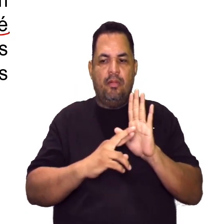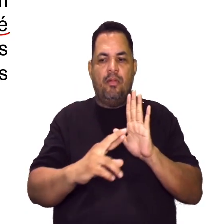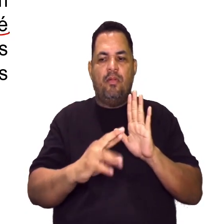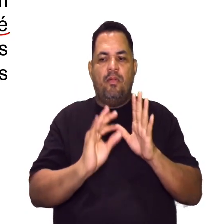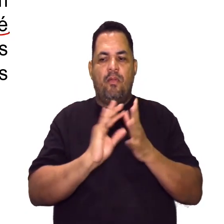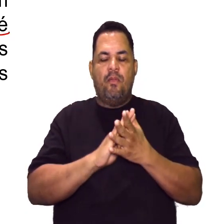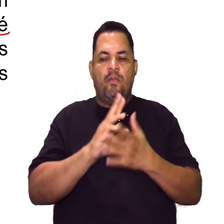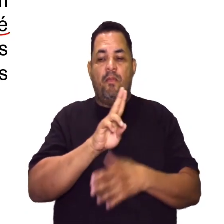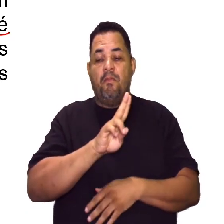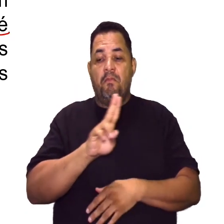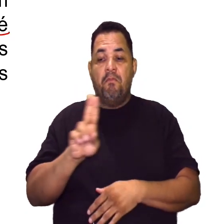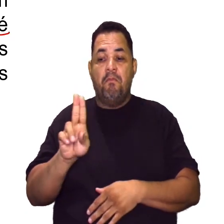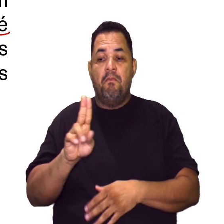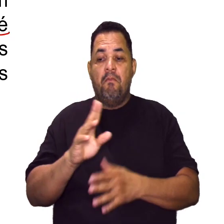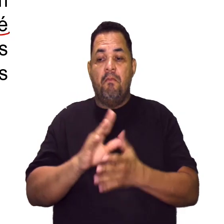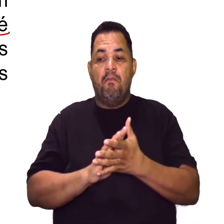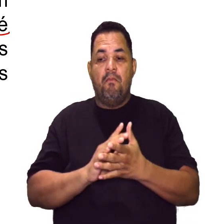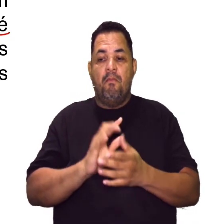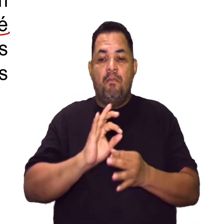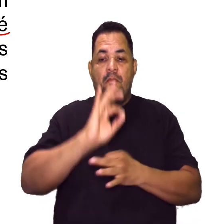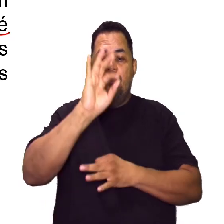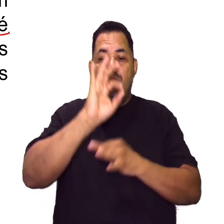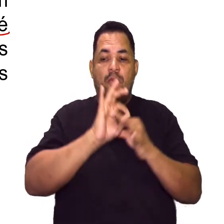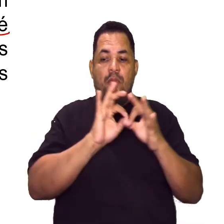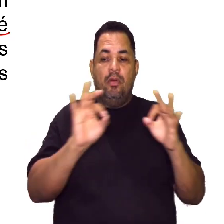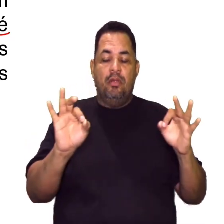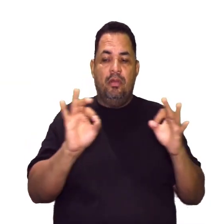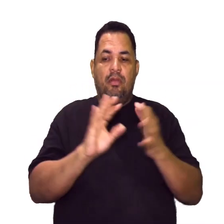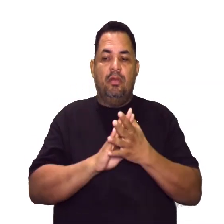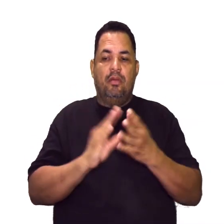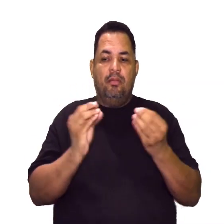representam o que chamamos a geometria molecular.